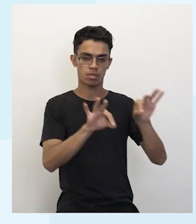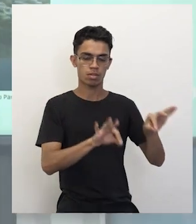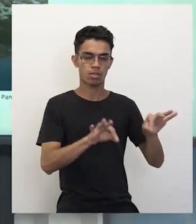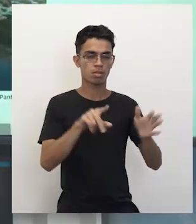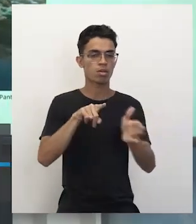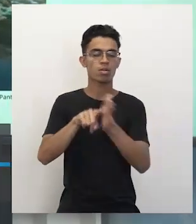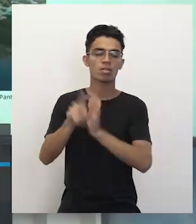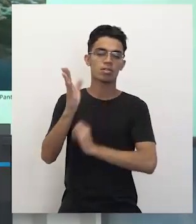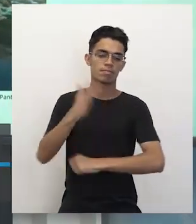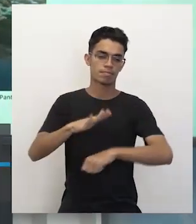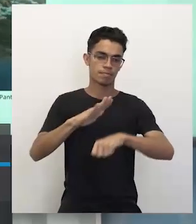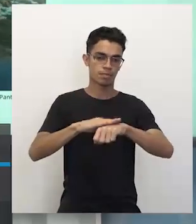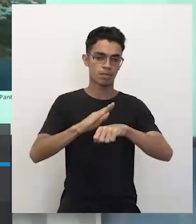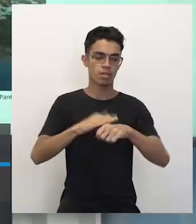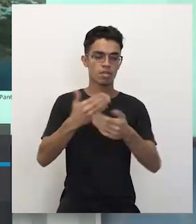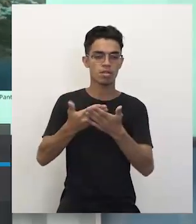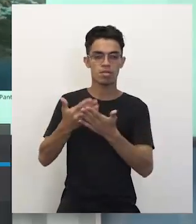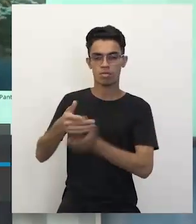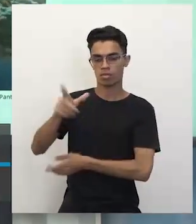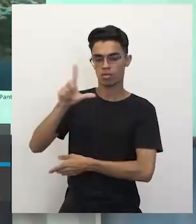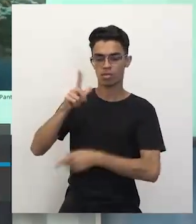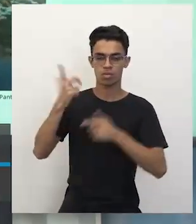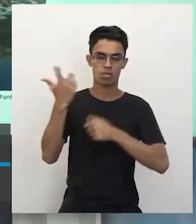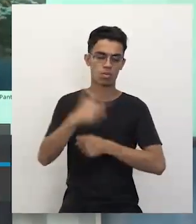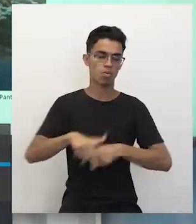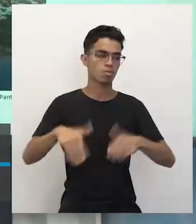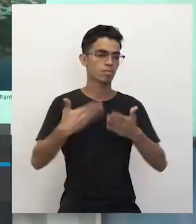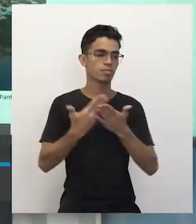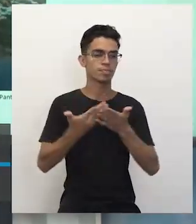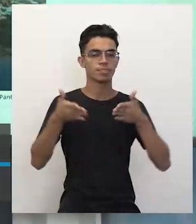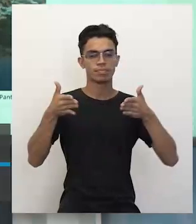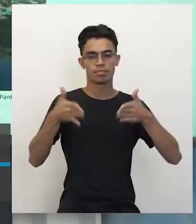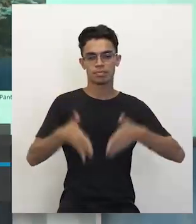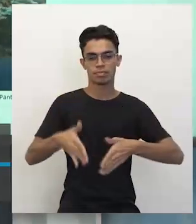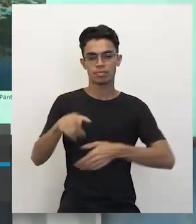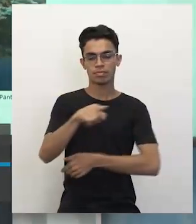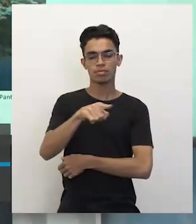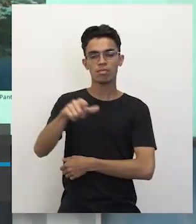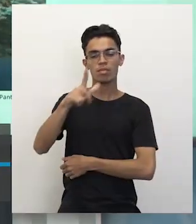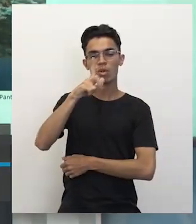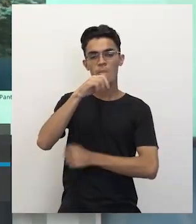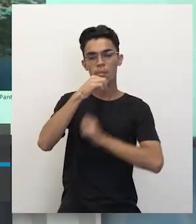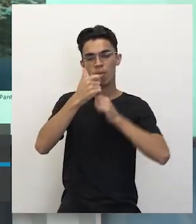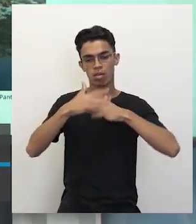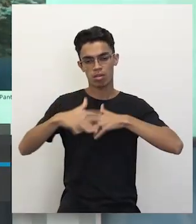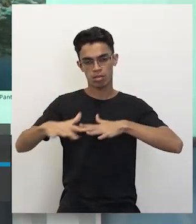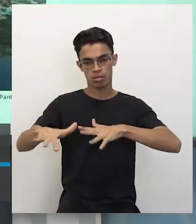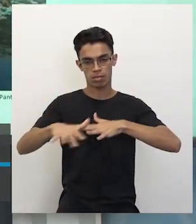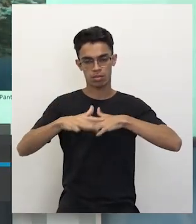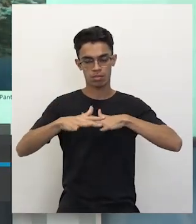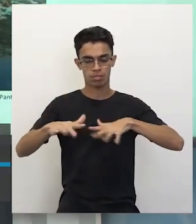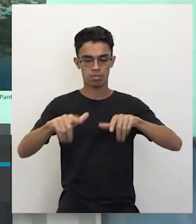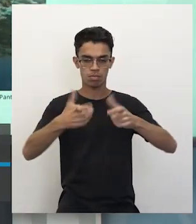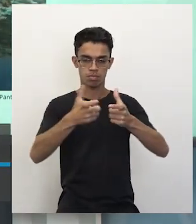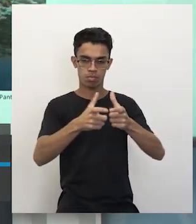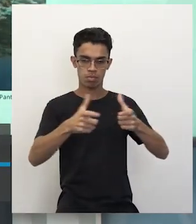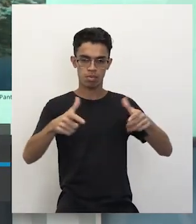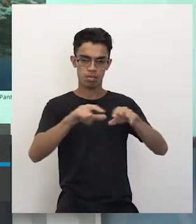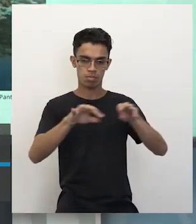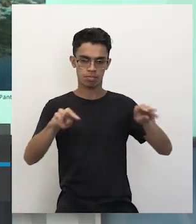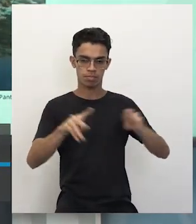nas outras aulas, eu vou fazer nessa aqui também, tá? Passa vários rios aí, já falei que são planícies, né? O que